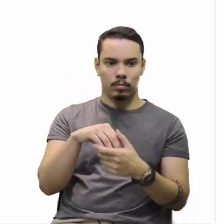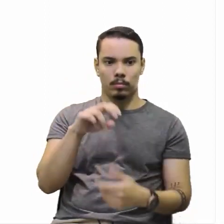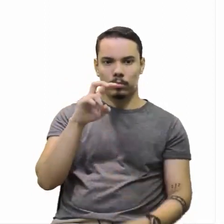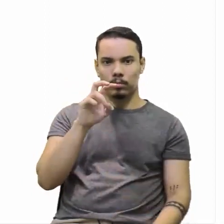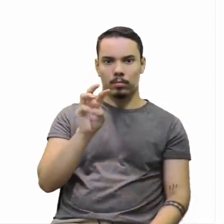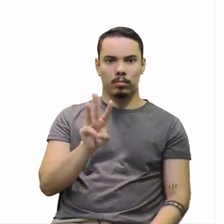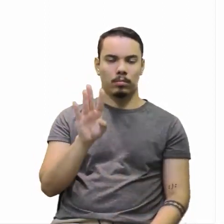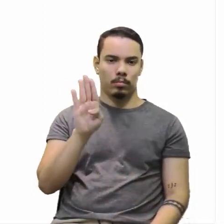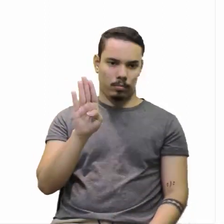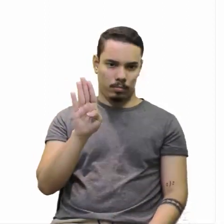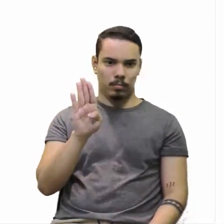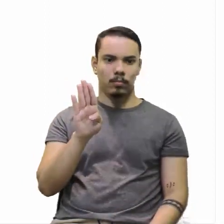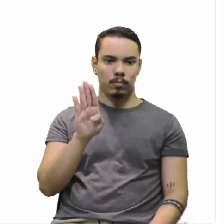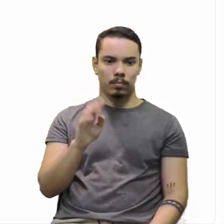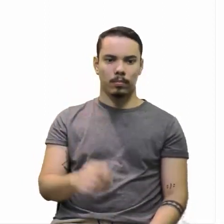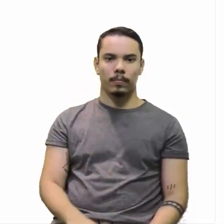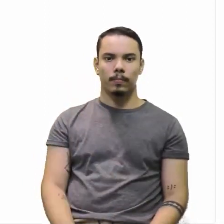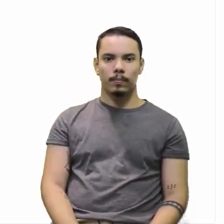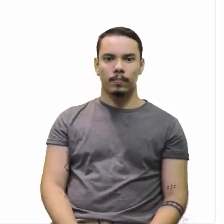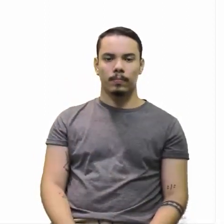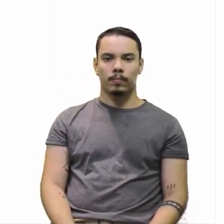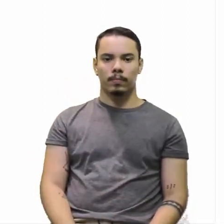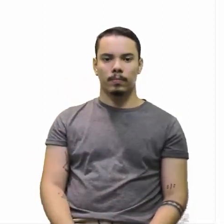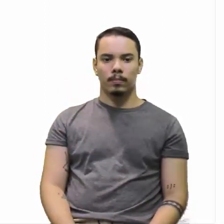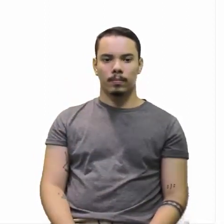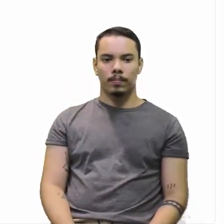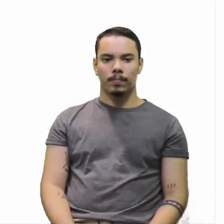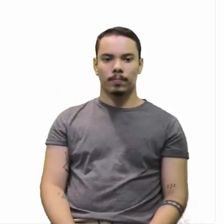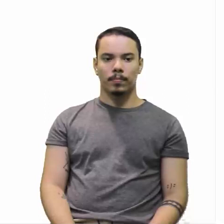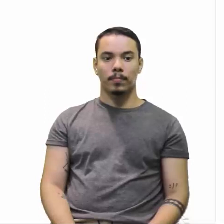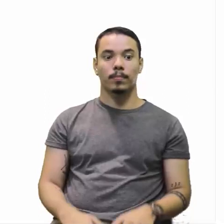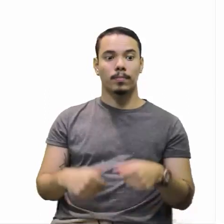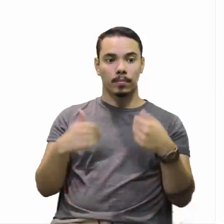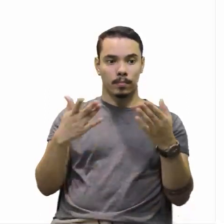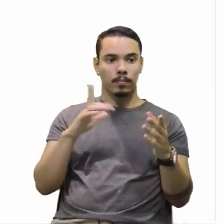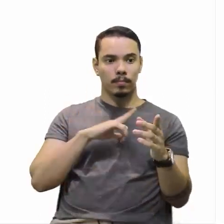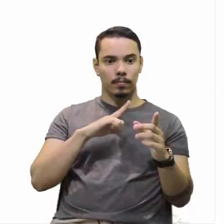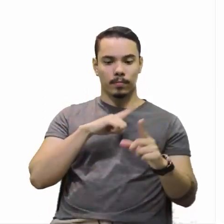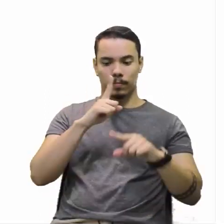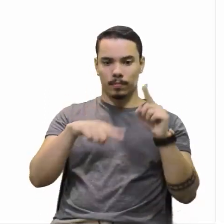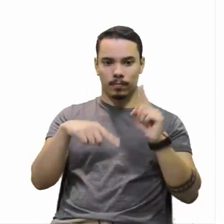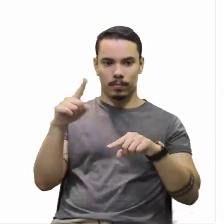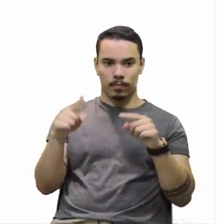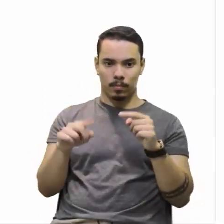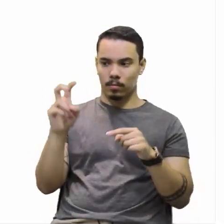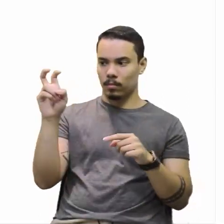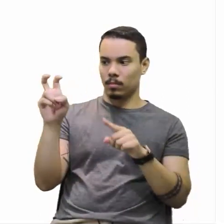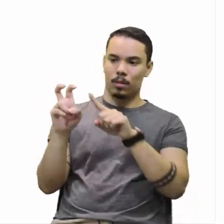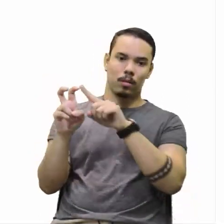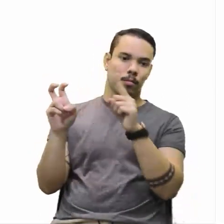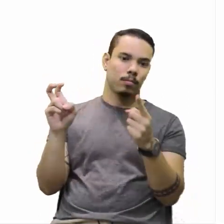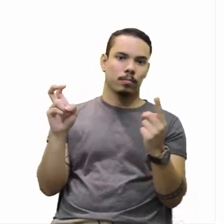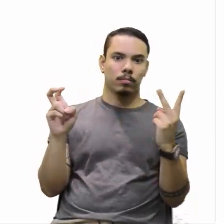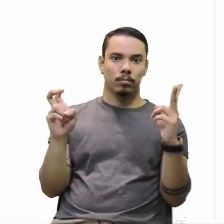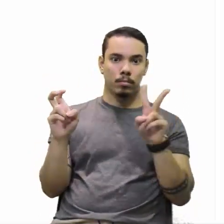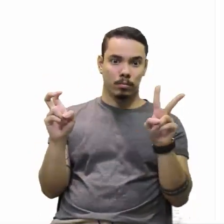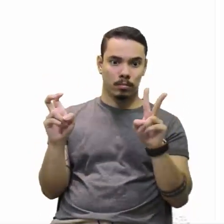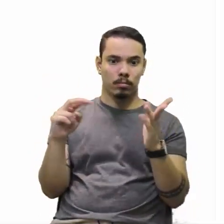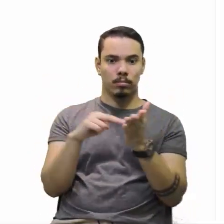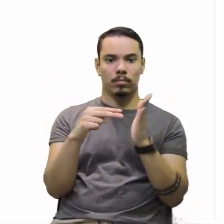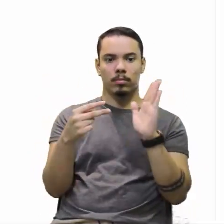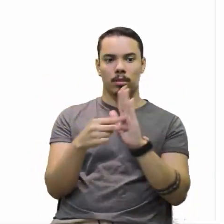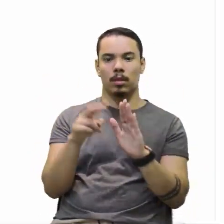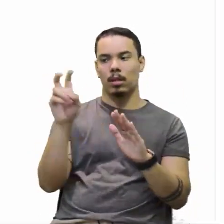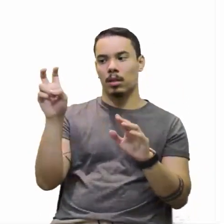5 Wb. Fluxo é dado em Weber. Então, variou de 5 para 2. Isso quer dizer que é 5 menos 2